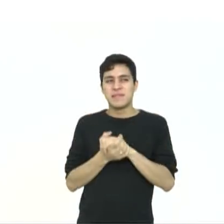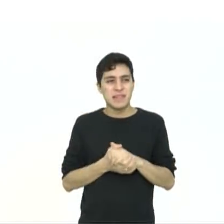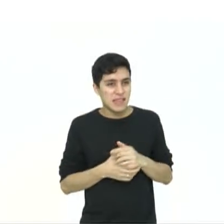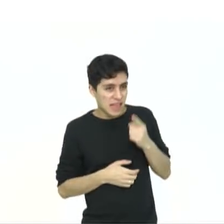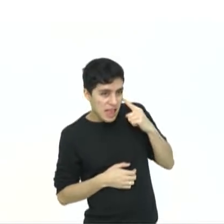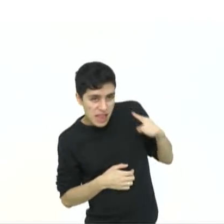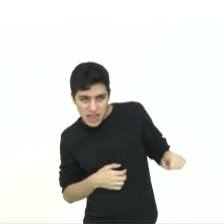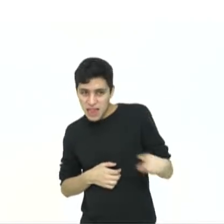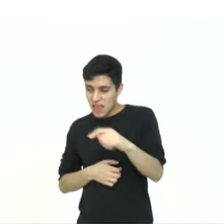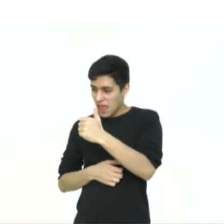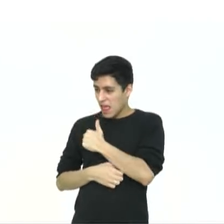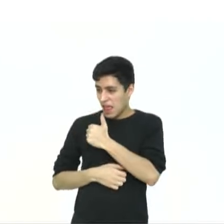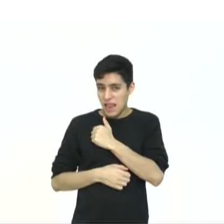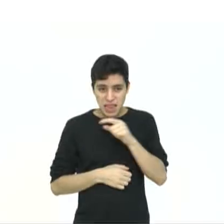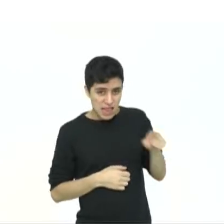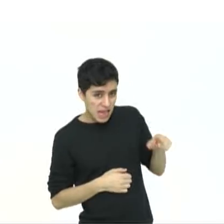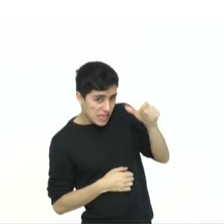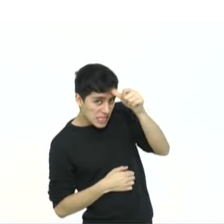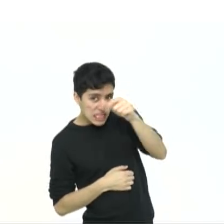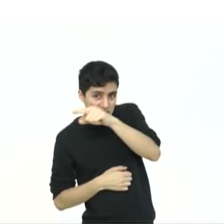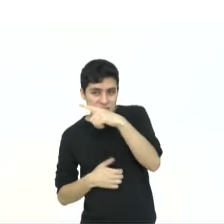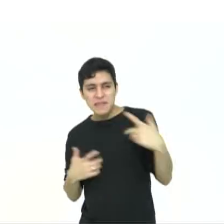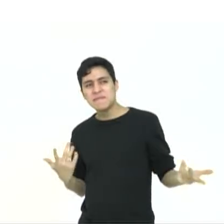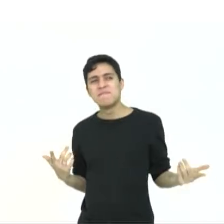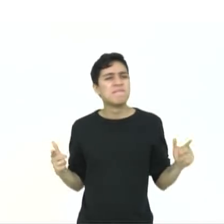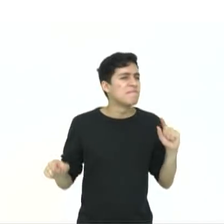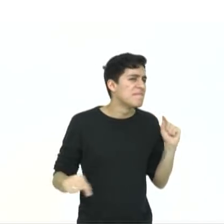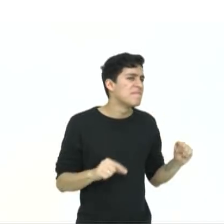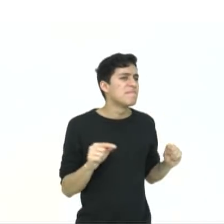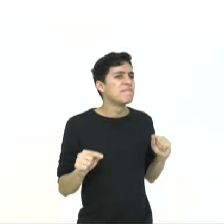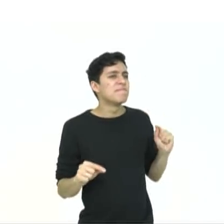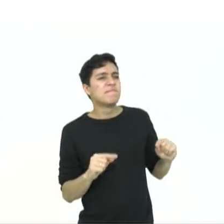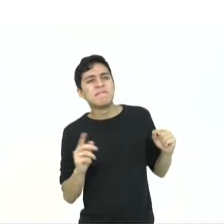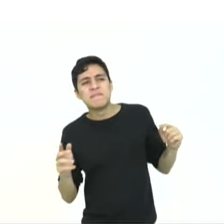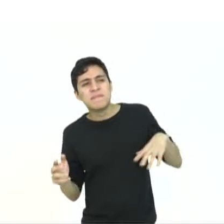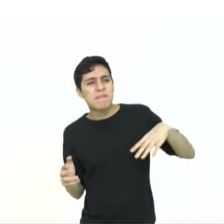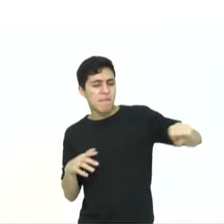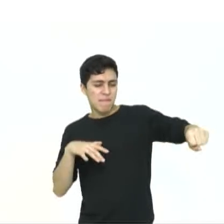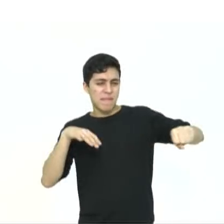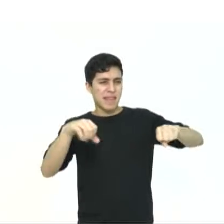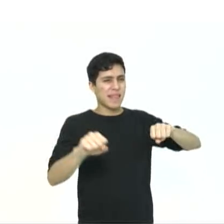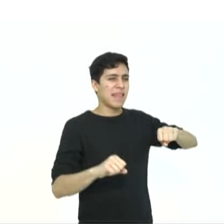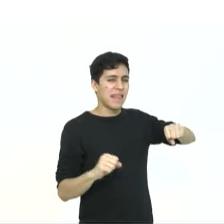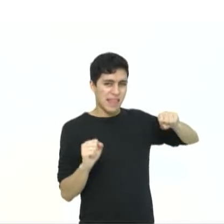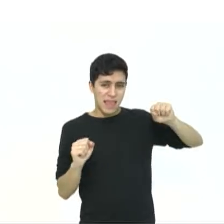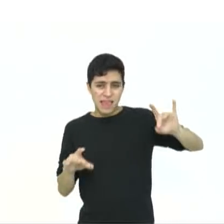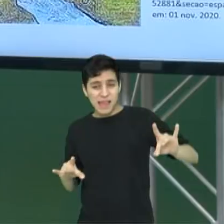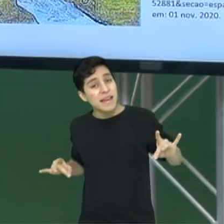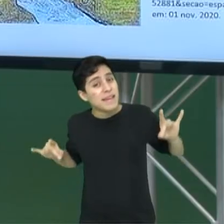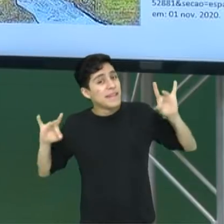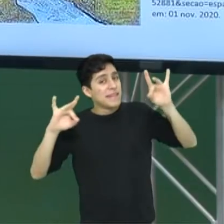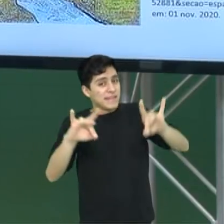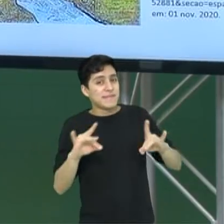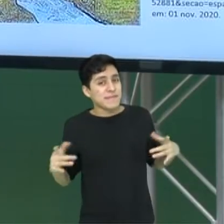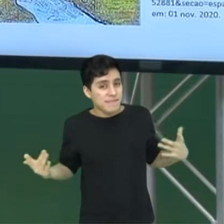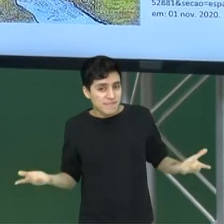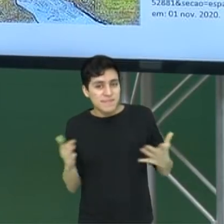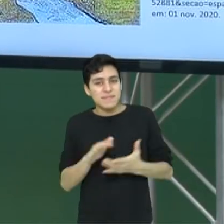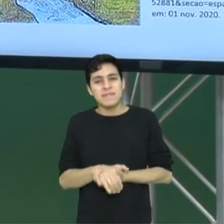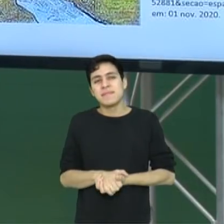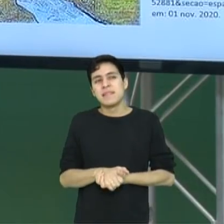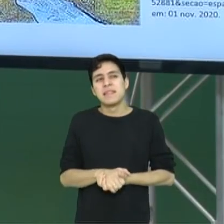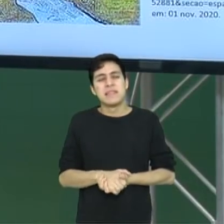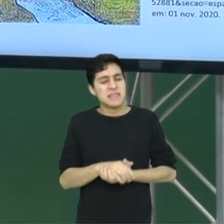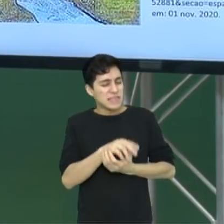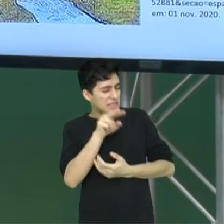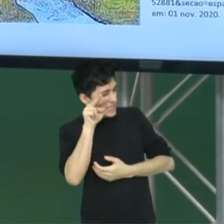Canadá ali, ó, a Índia. O que ele está pegando ali? Austrália? O que é? Nova... Não dá